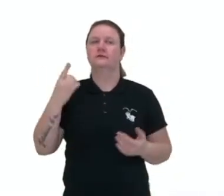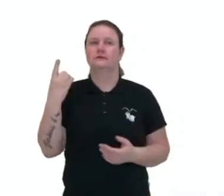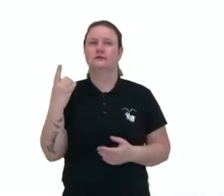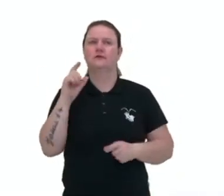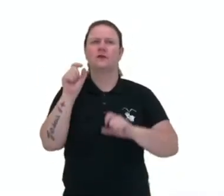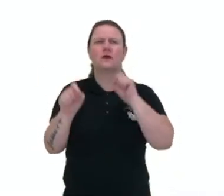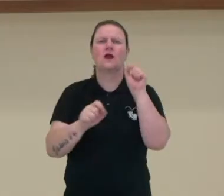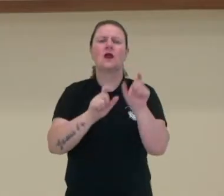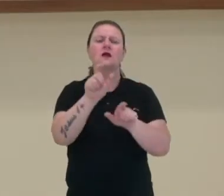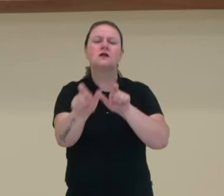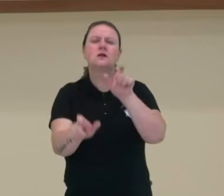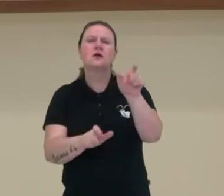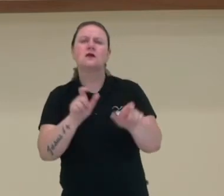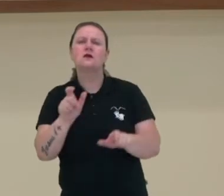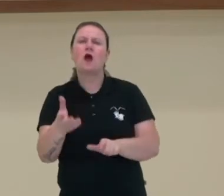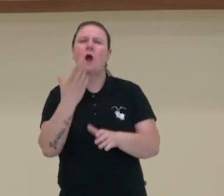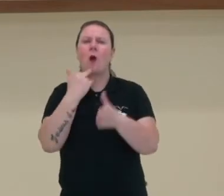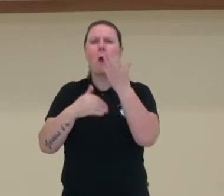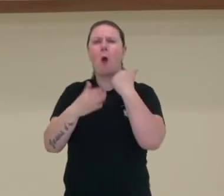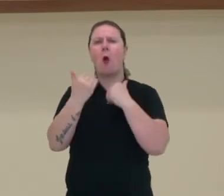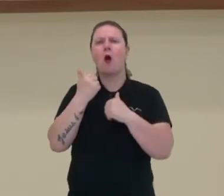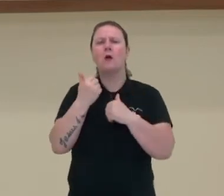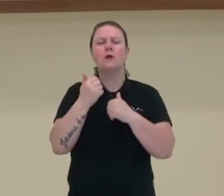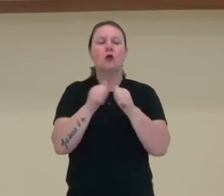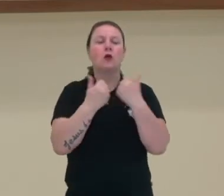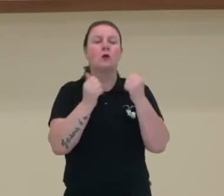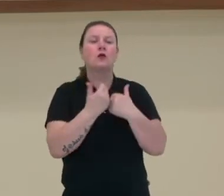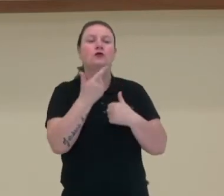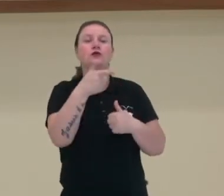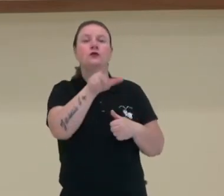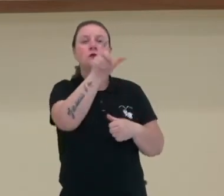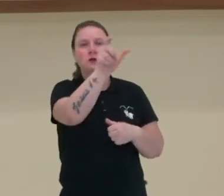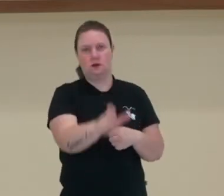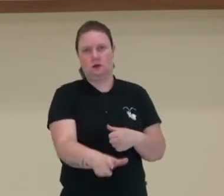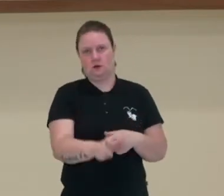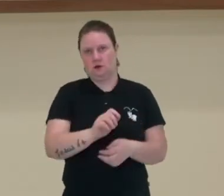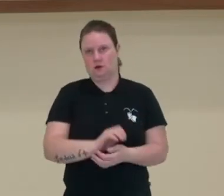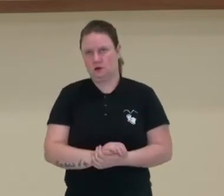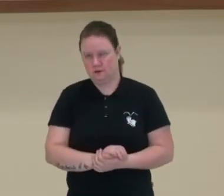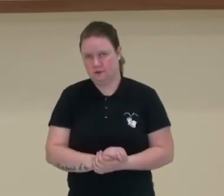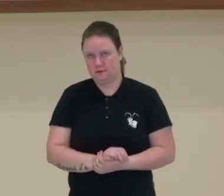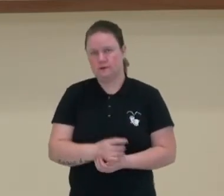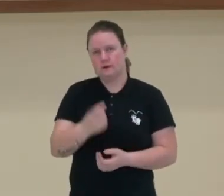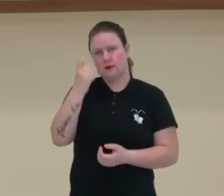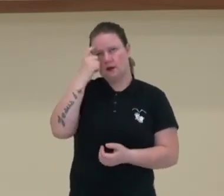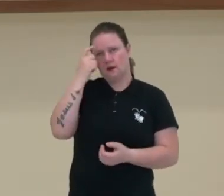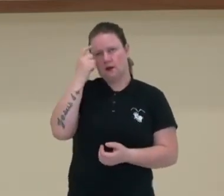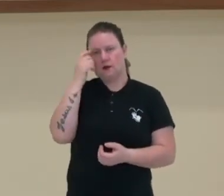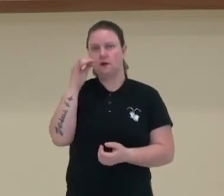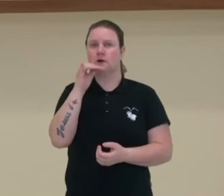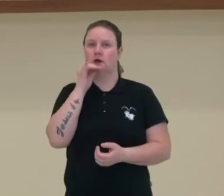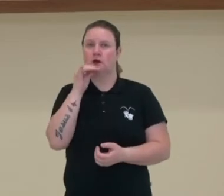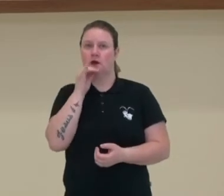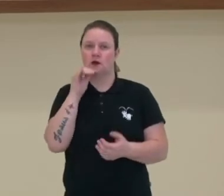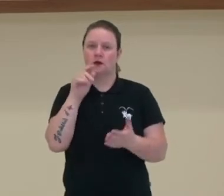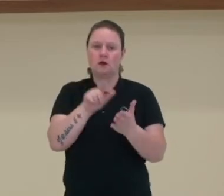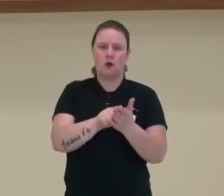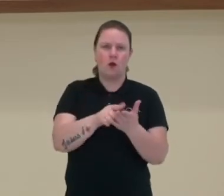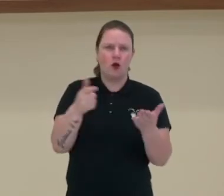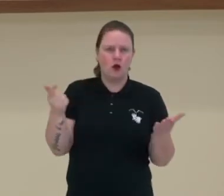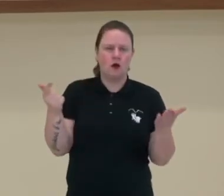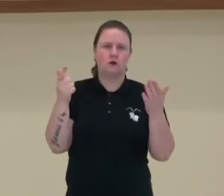essas pessoas que comem o pão de alguém? Eu quero que você pense um pouquinho, por exemplo, nas coisas que você vê no